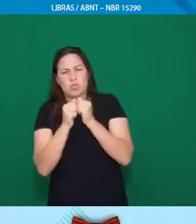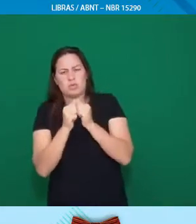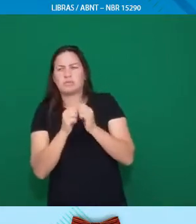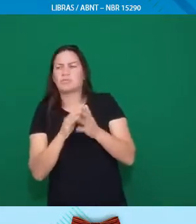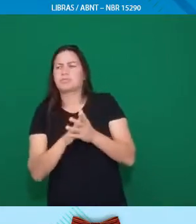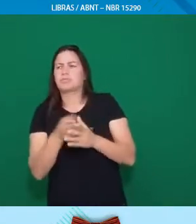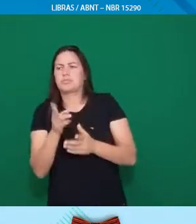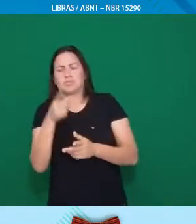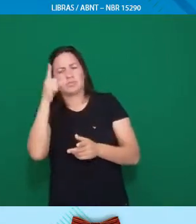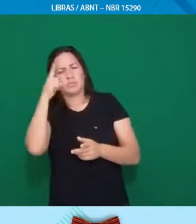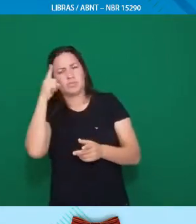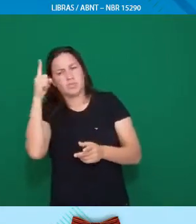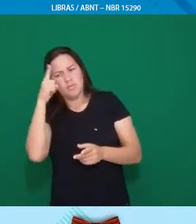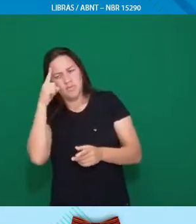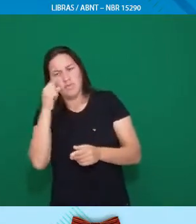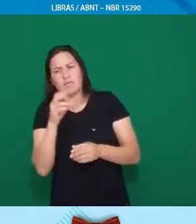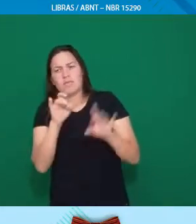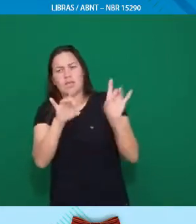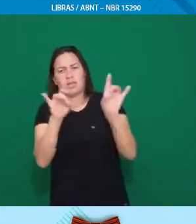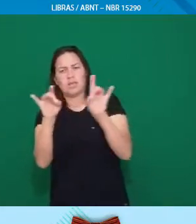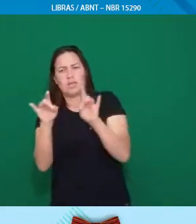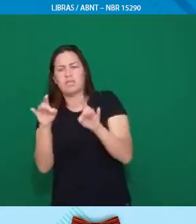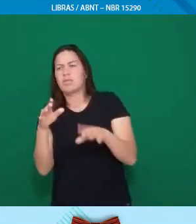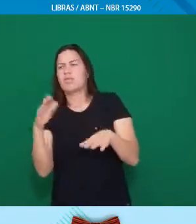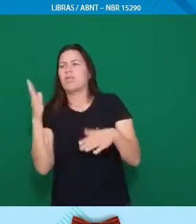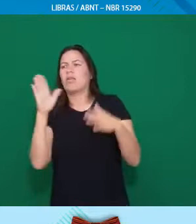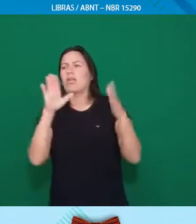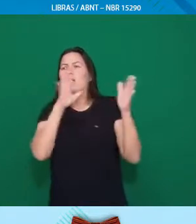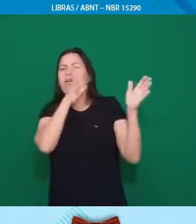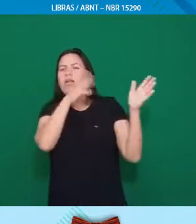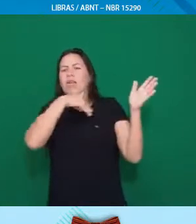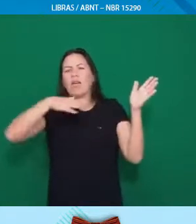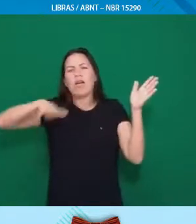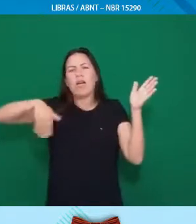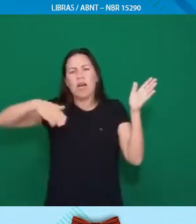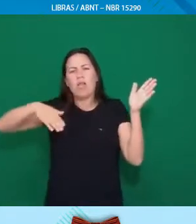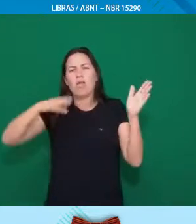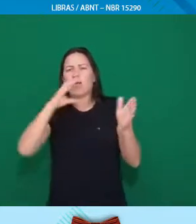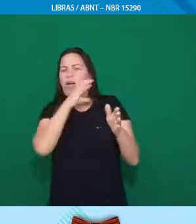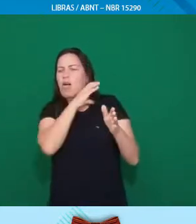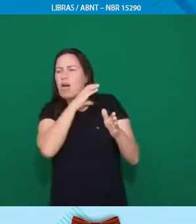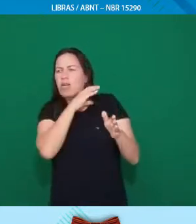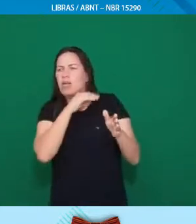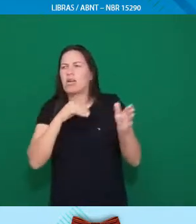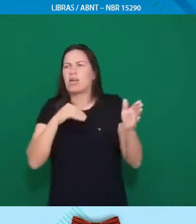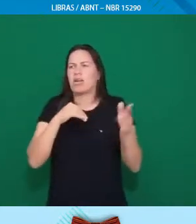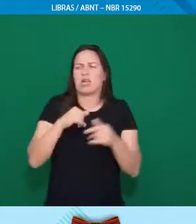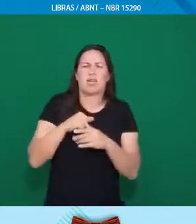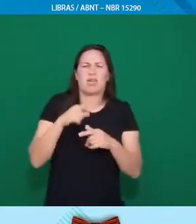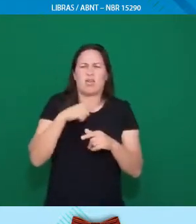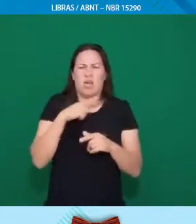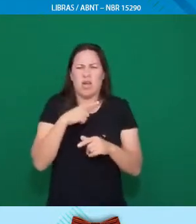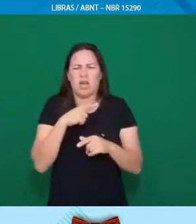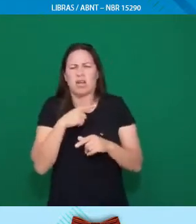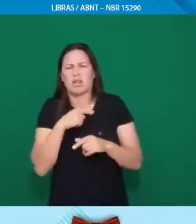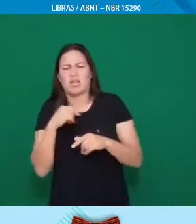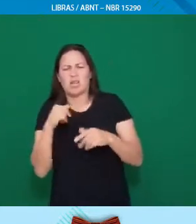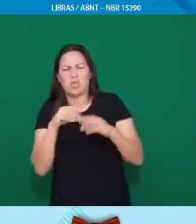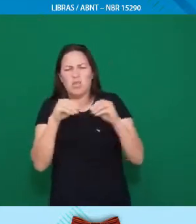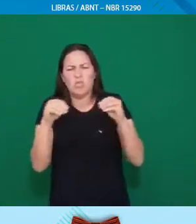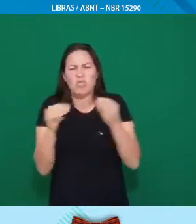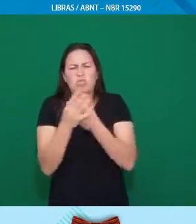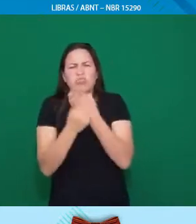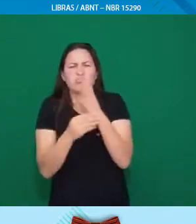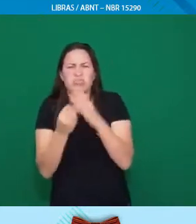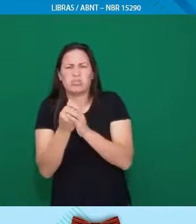é continuar aqui nessa casa especialmente agora no verão são os lotes baldios a gente está recebendo muitas demandas relacionadas